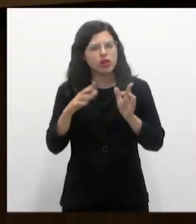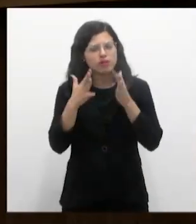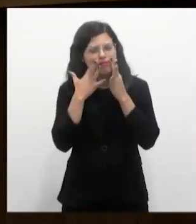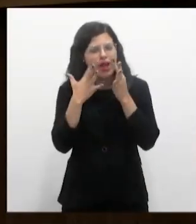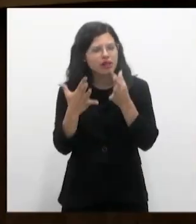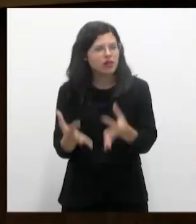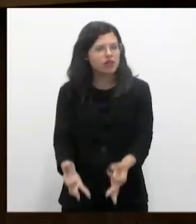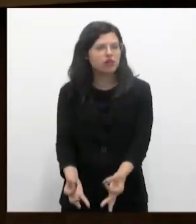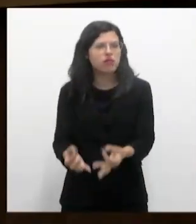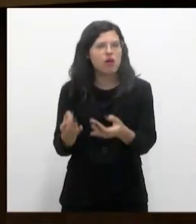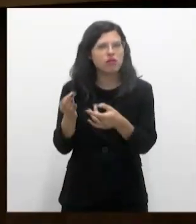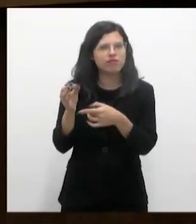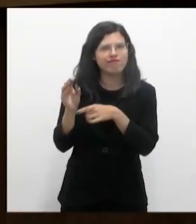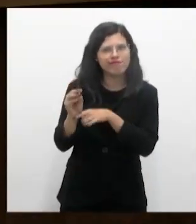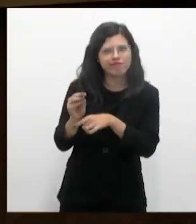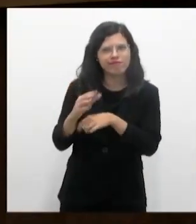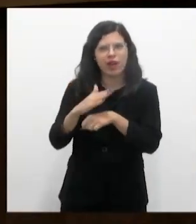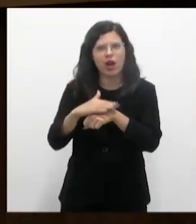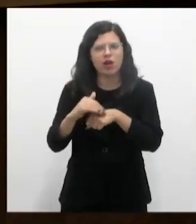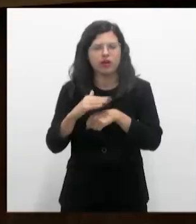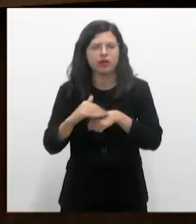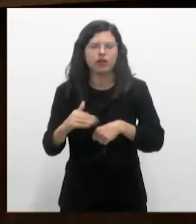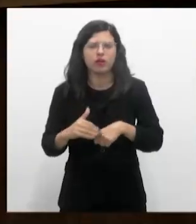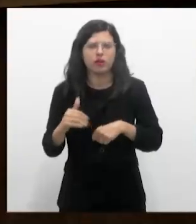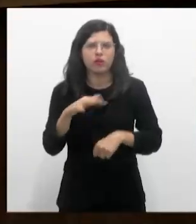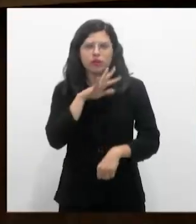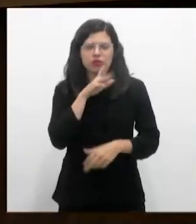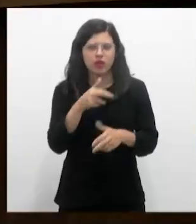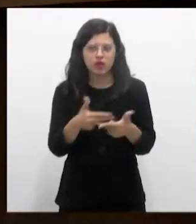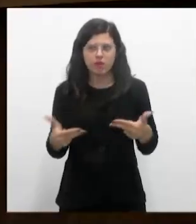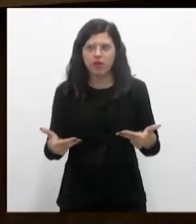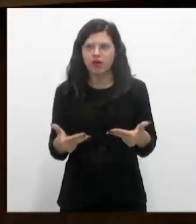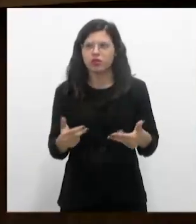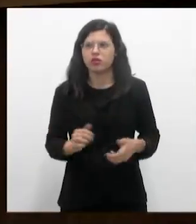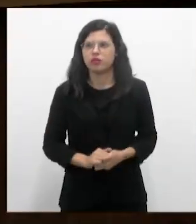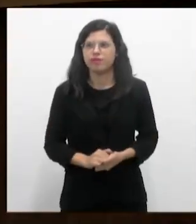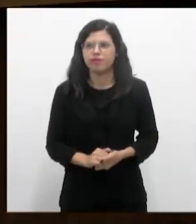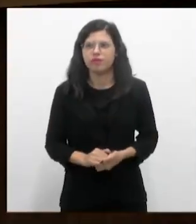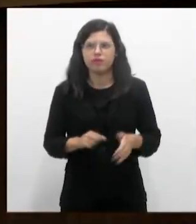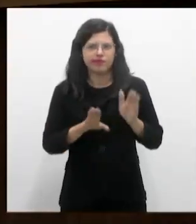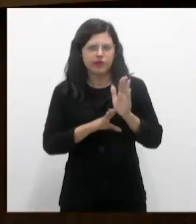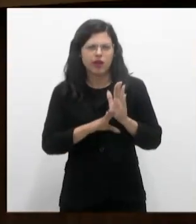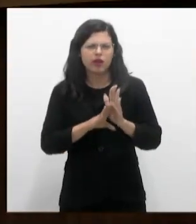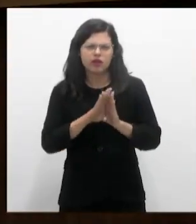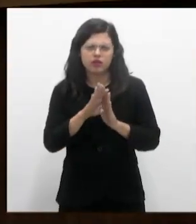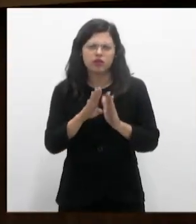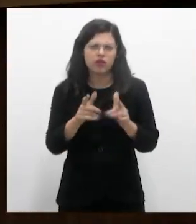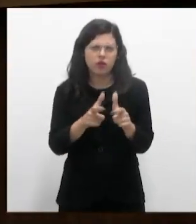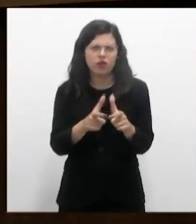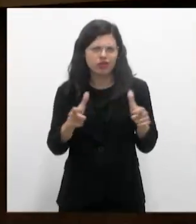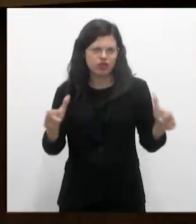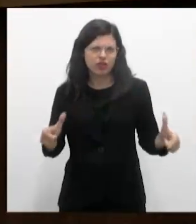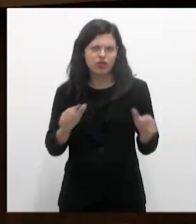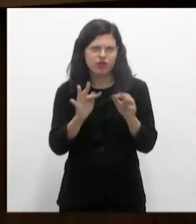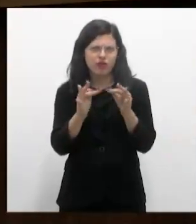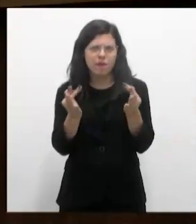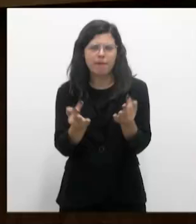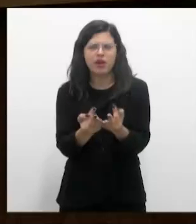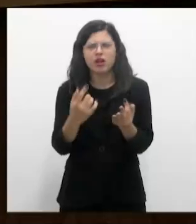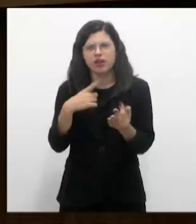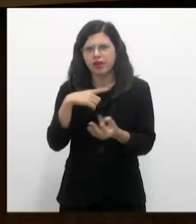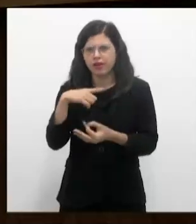olhar de carinho com os nossos animais. É crescente o número de famílias que têm pet, é